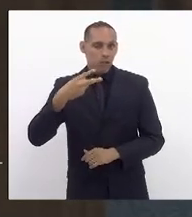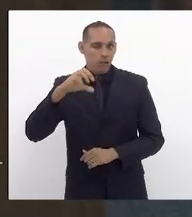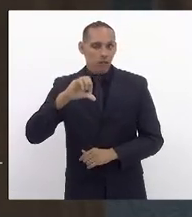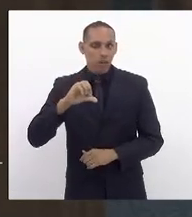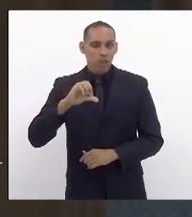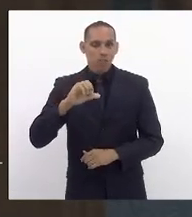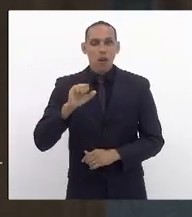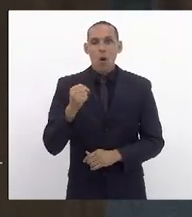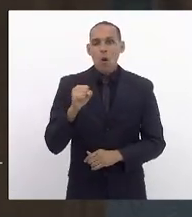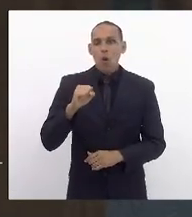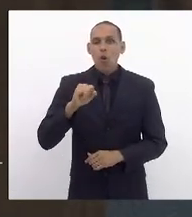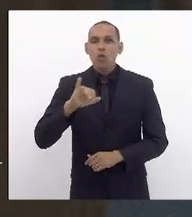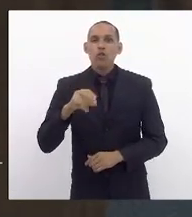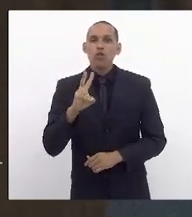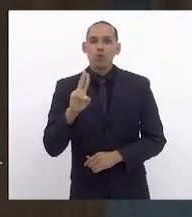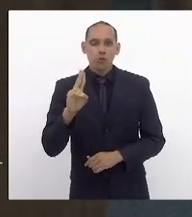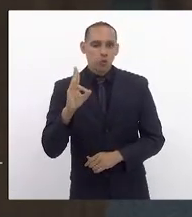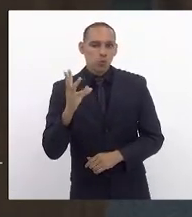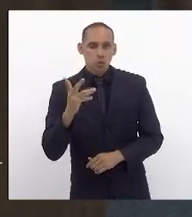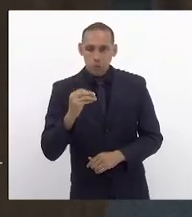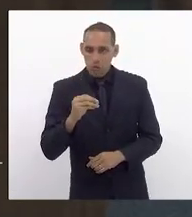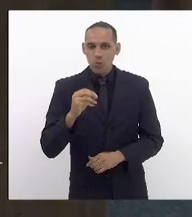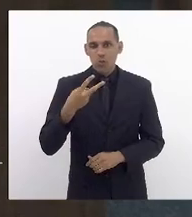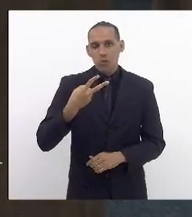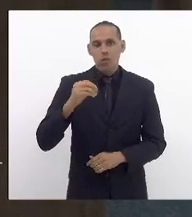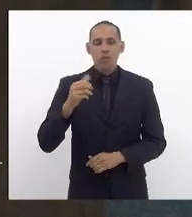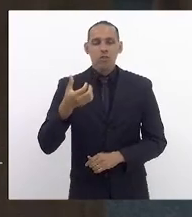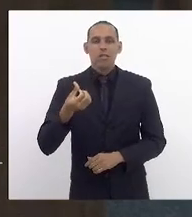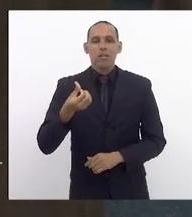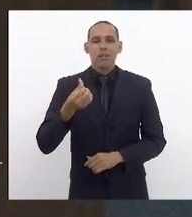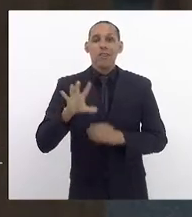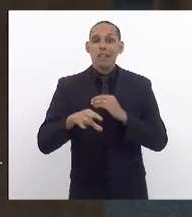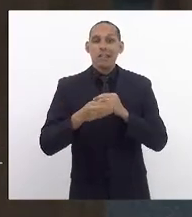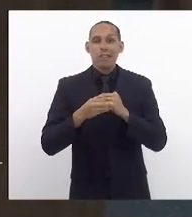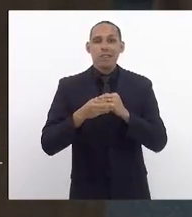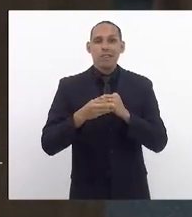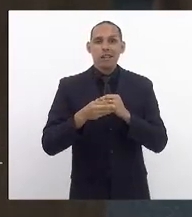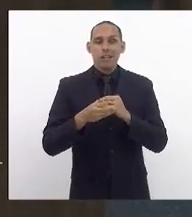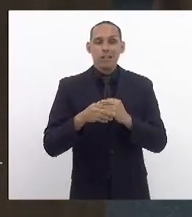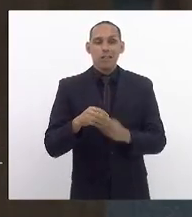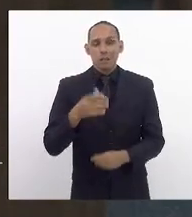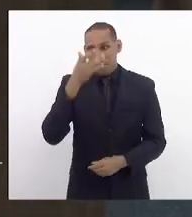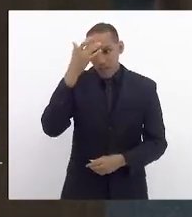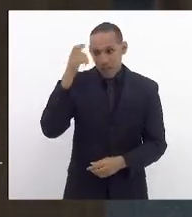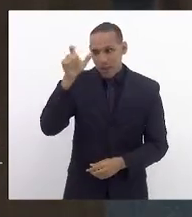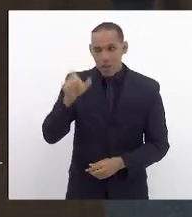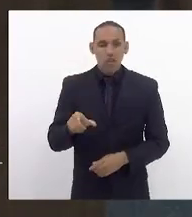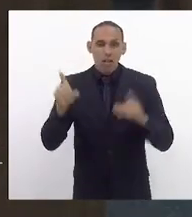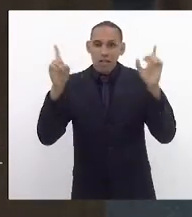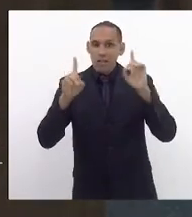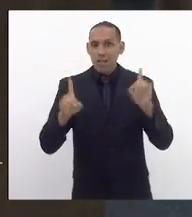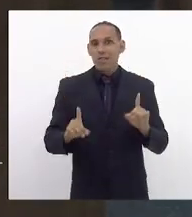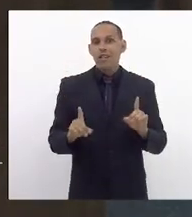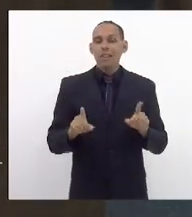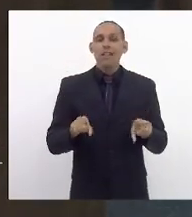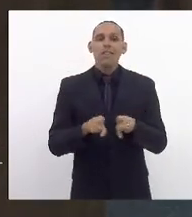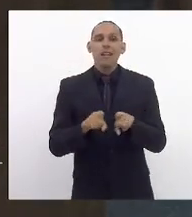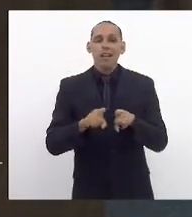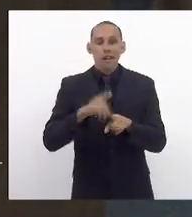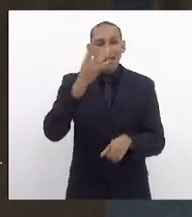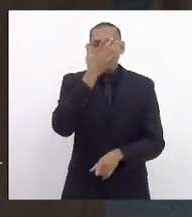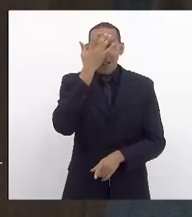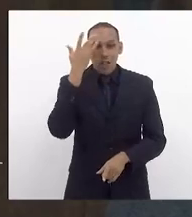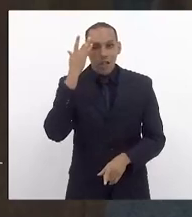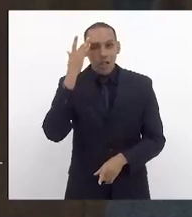8 de julho de 2016, e inclui na categoria de pessoa com deficiência as